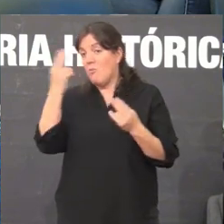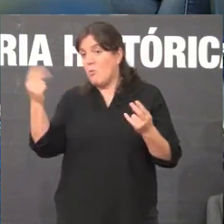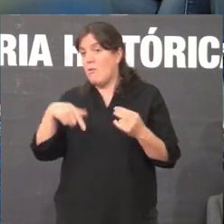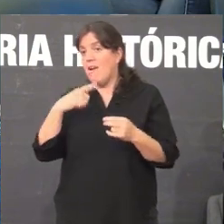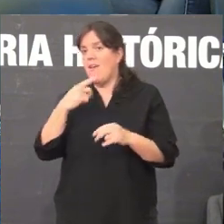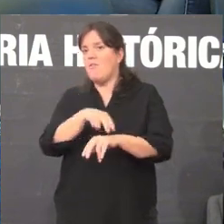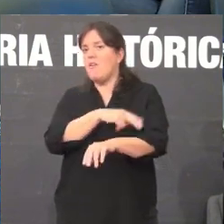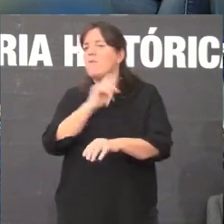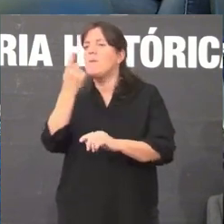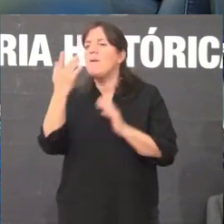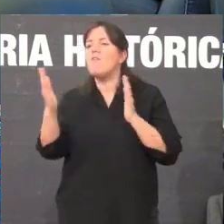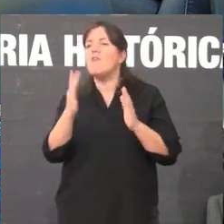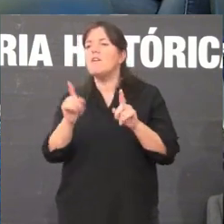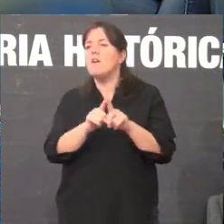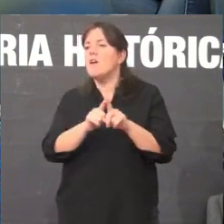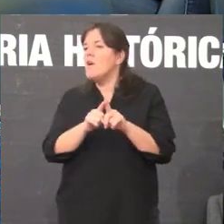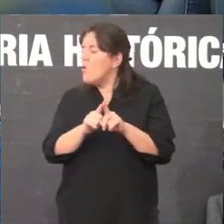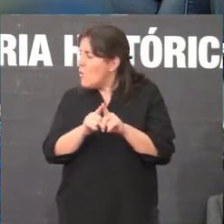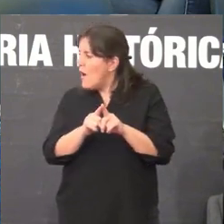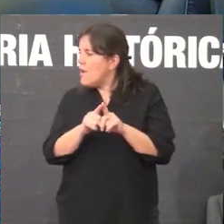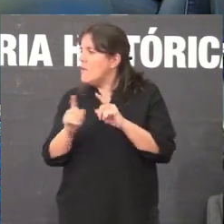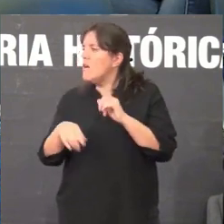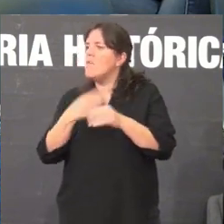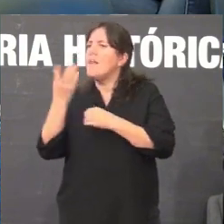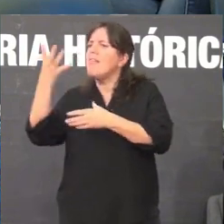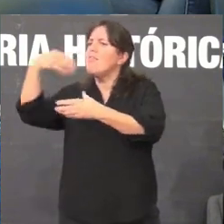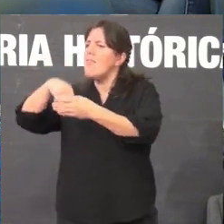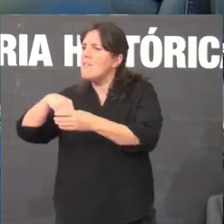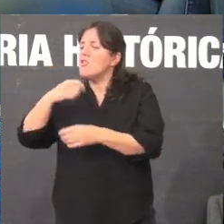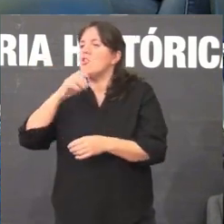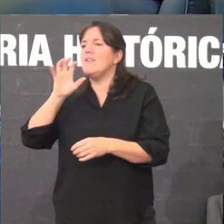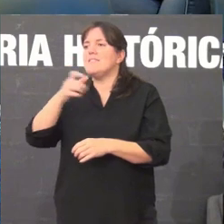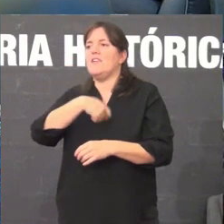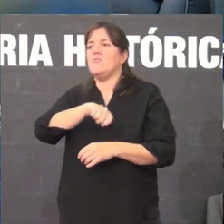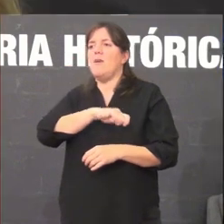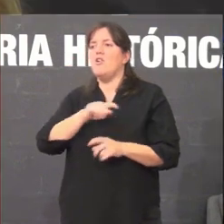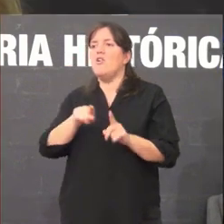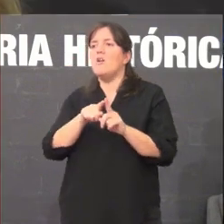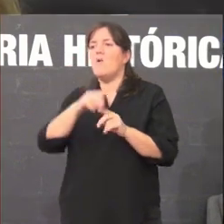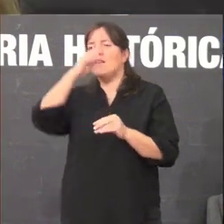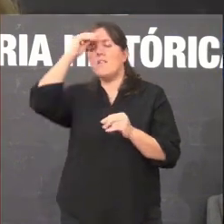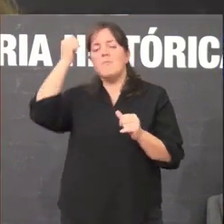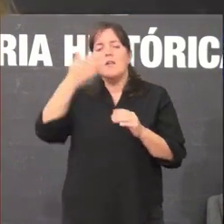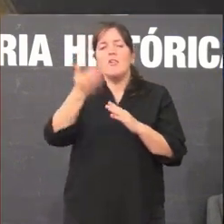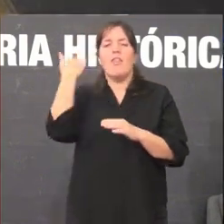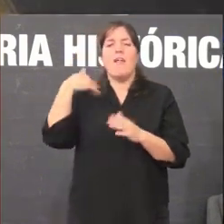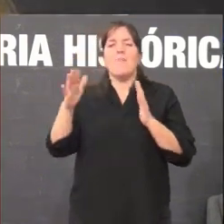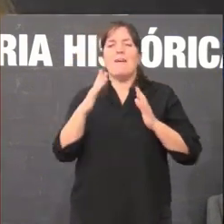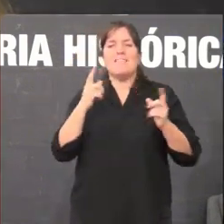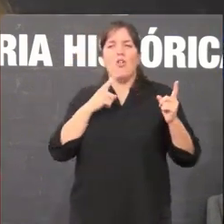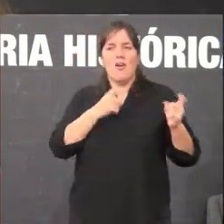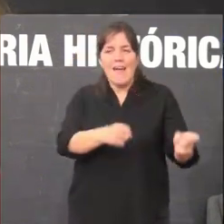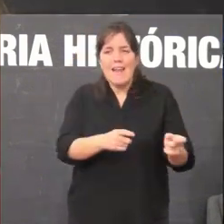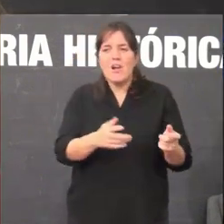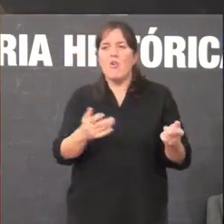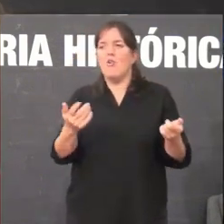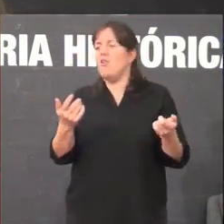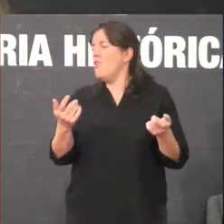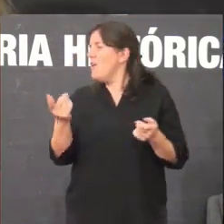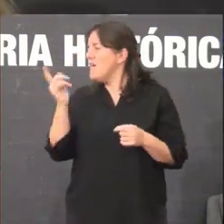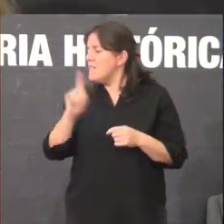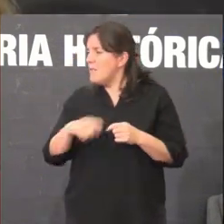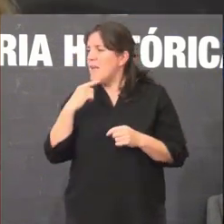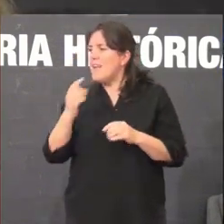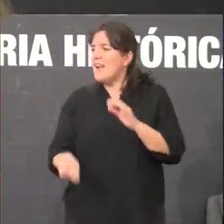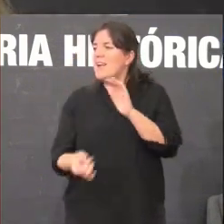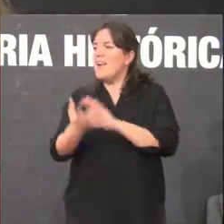primeira fase forjou-se no mito da nação espanhola, na superação do passado bélico, na reconciliação